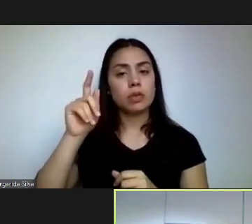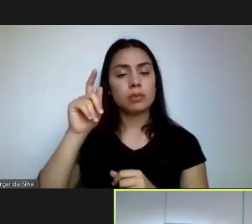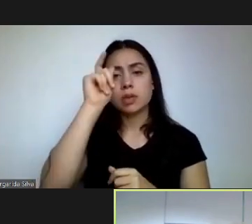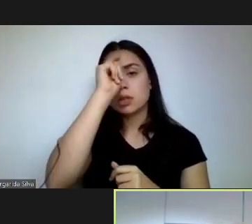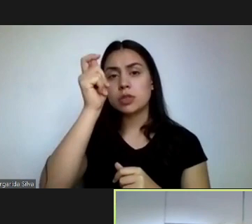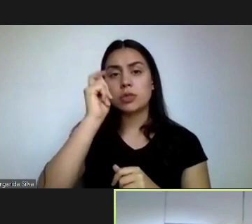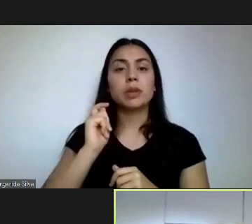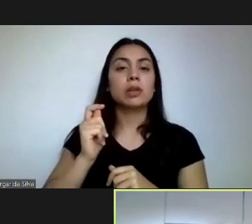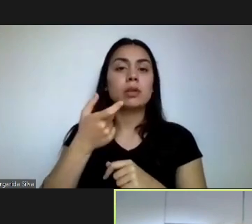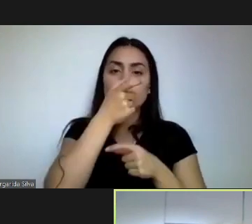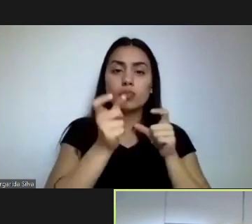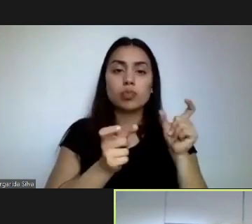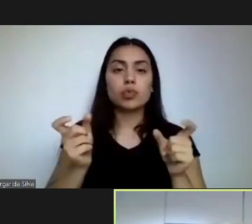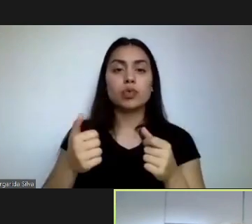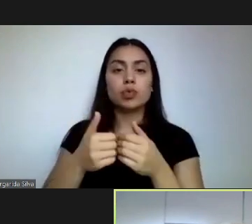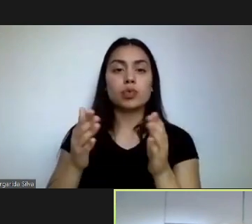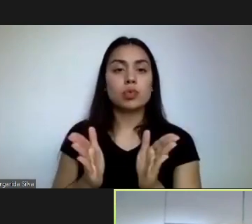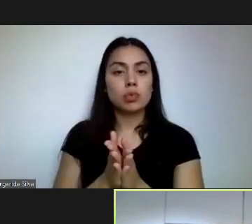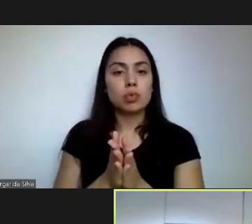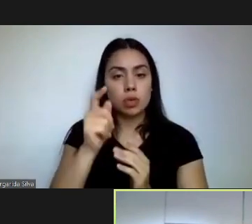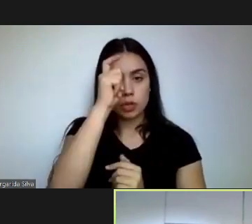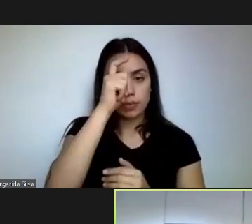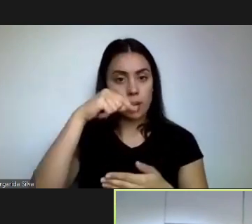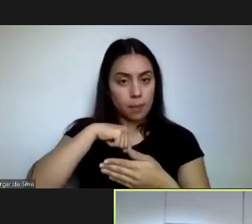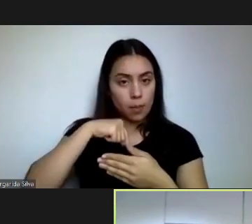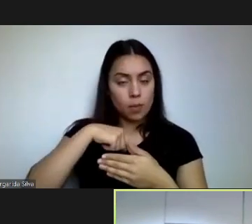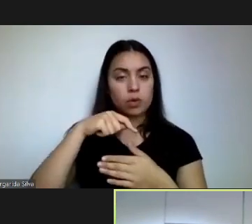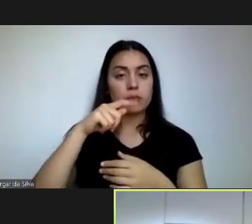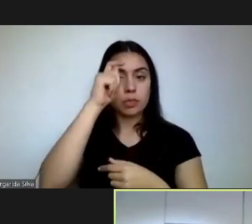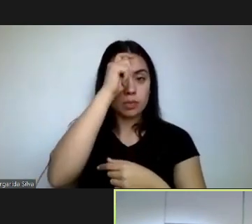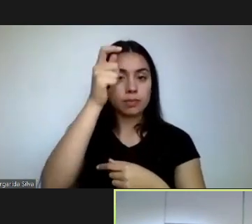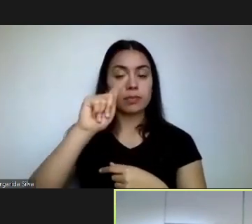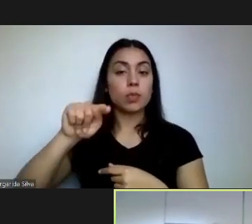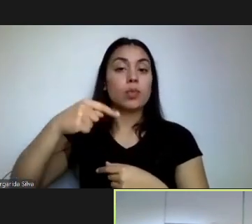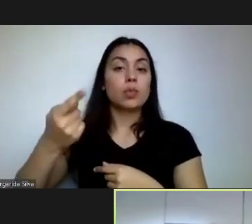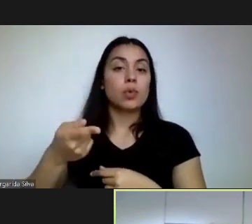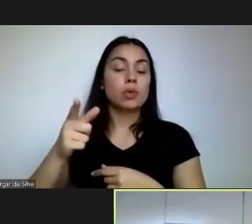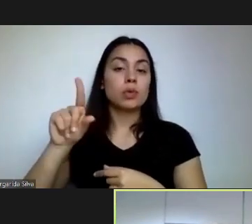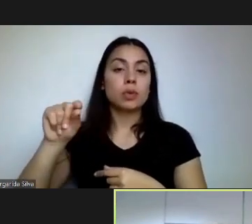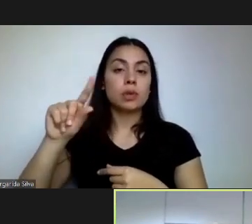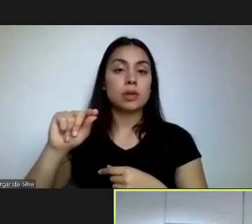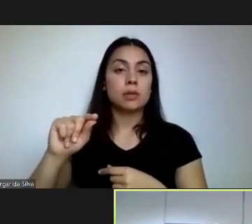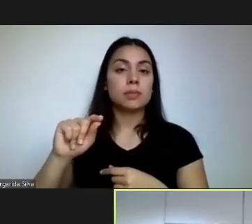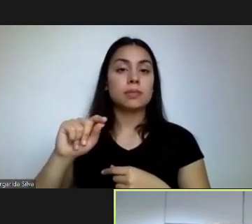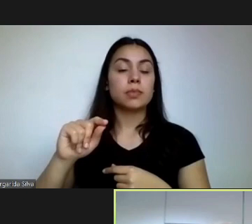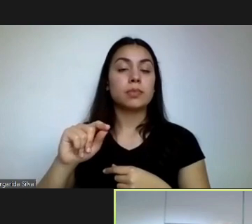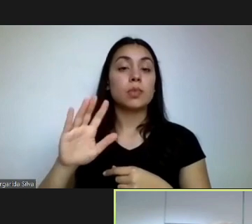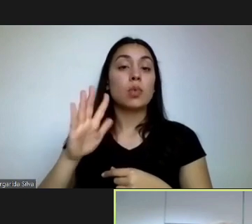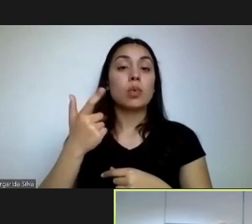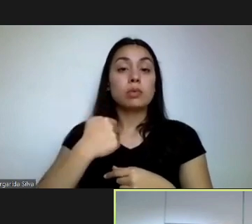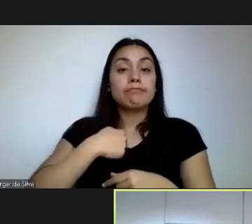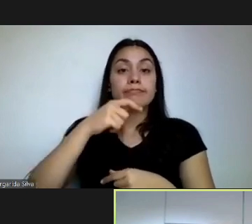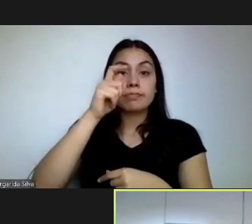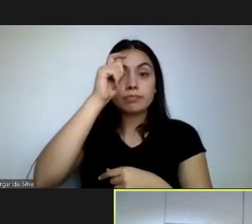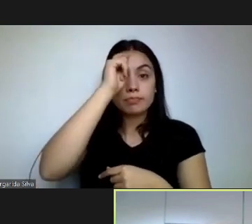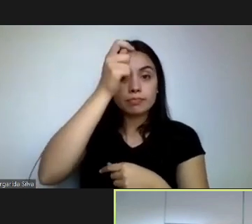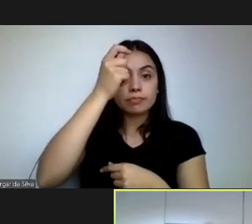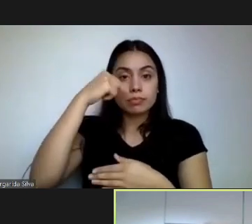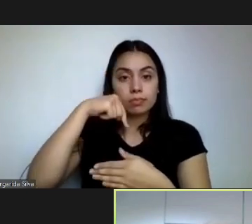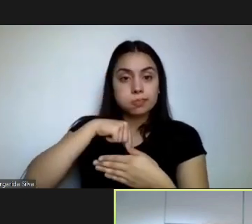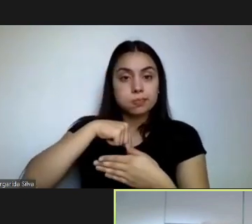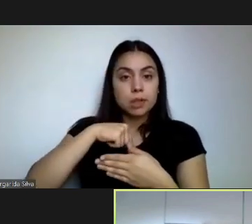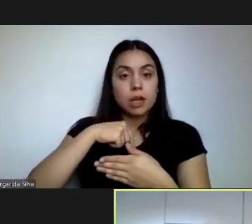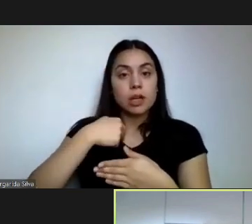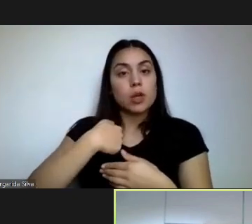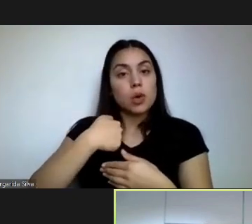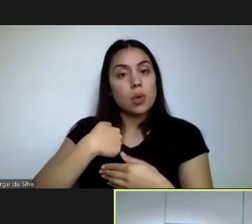outro, e a questão que importa aqui muito é, a partir do momento em que eu me respeito a mim, esta é uma preocupação, eu consigo criar